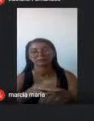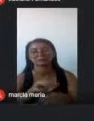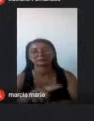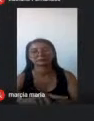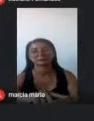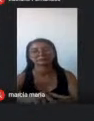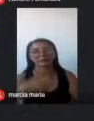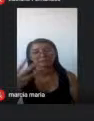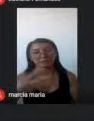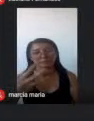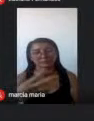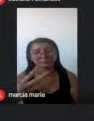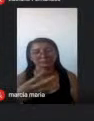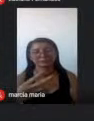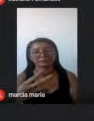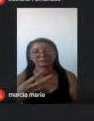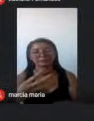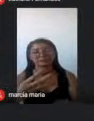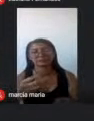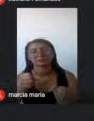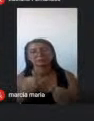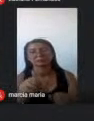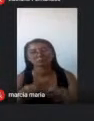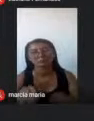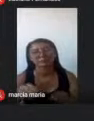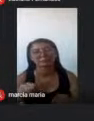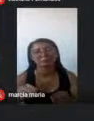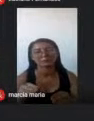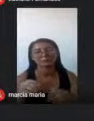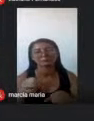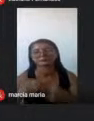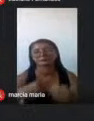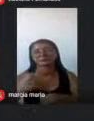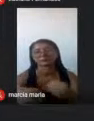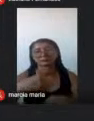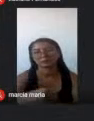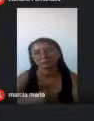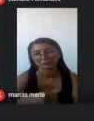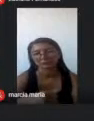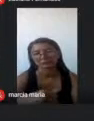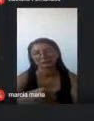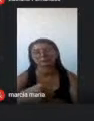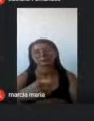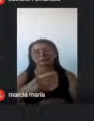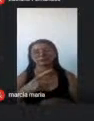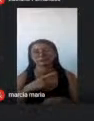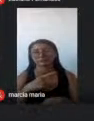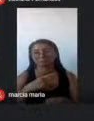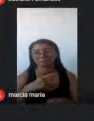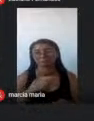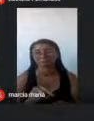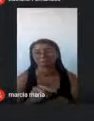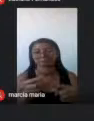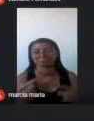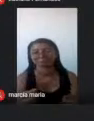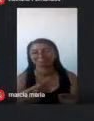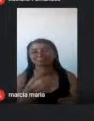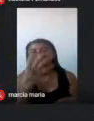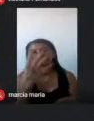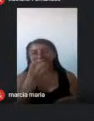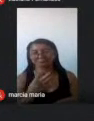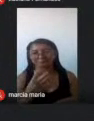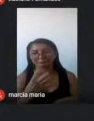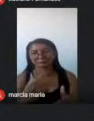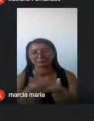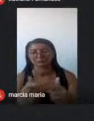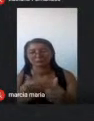poderá atingir ela depois de anos, né, mas é uma fase que traz comprometimentos seríssimos, problemas cardíacos,